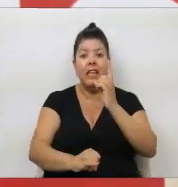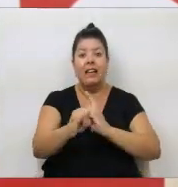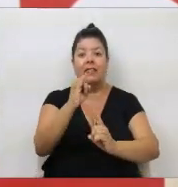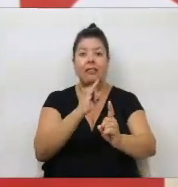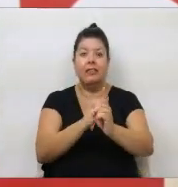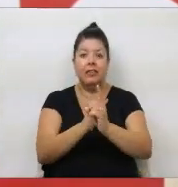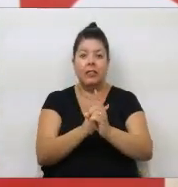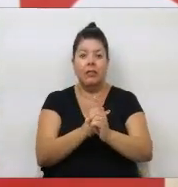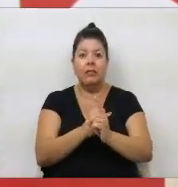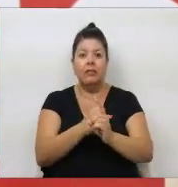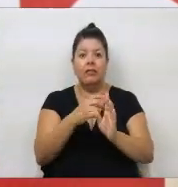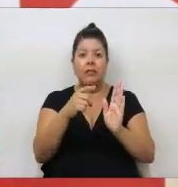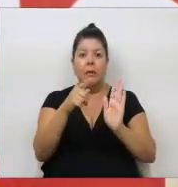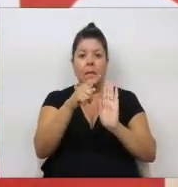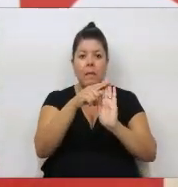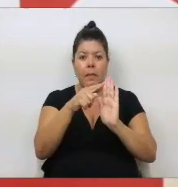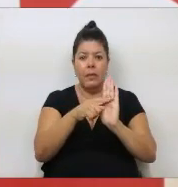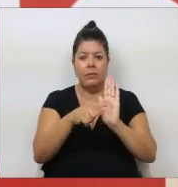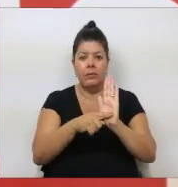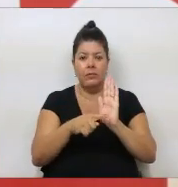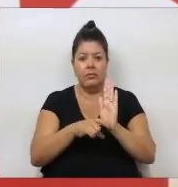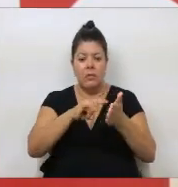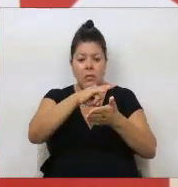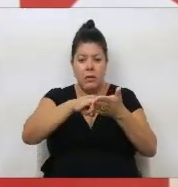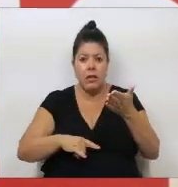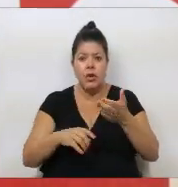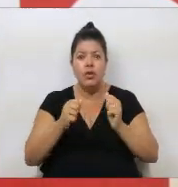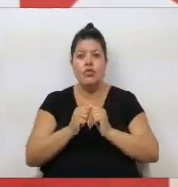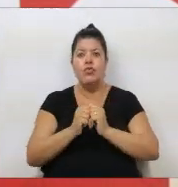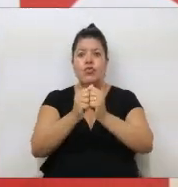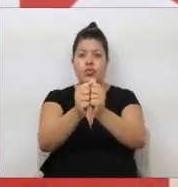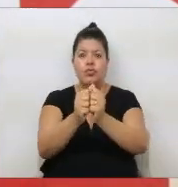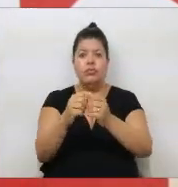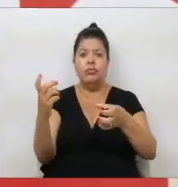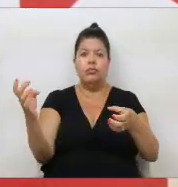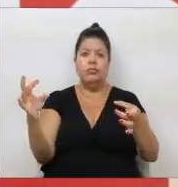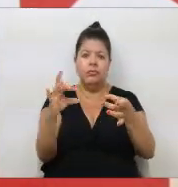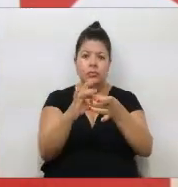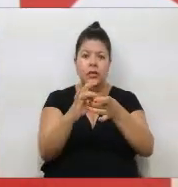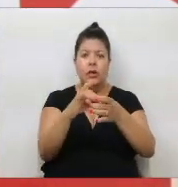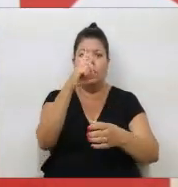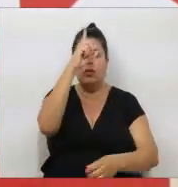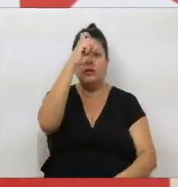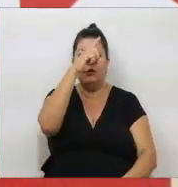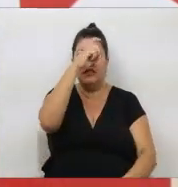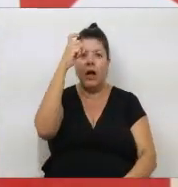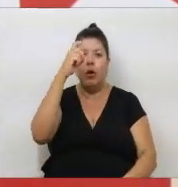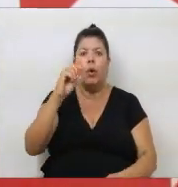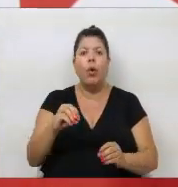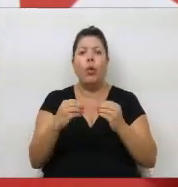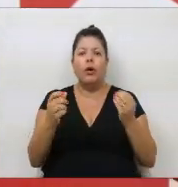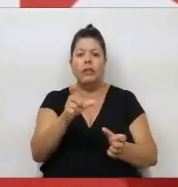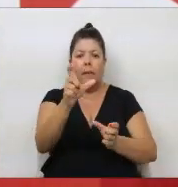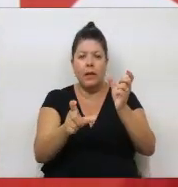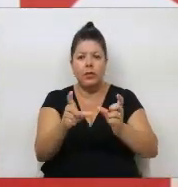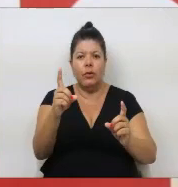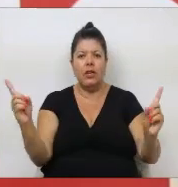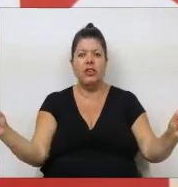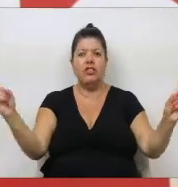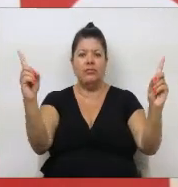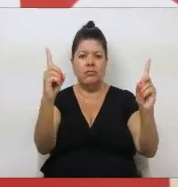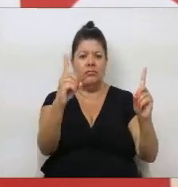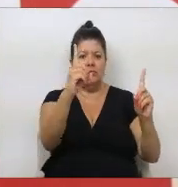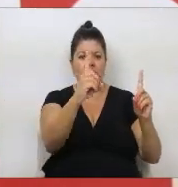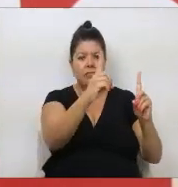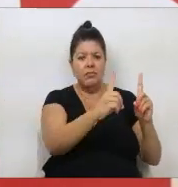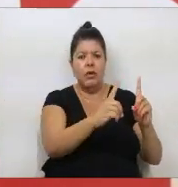o seu prontuário interligado com o hospital. Onde cada cidadão, quando for procurar o hospital, ele tenha lá também o